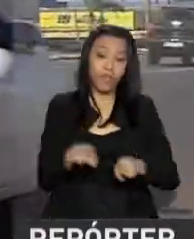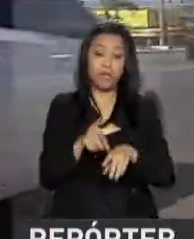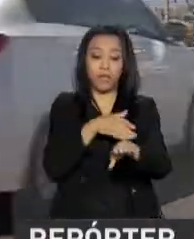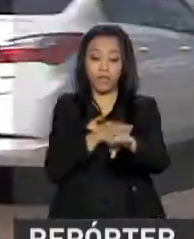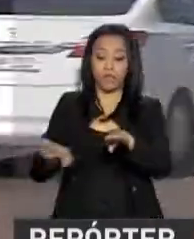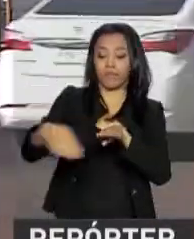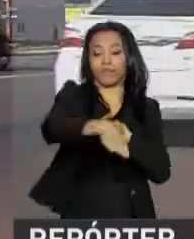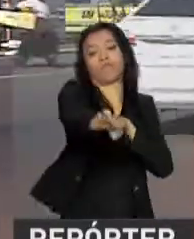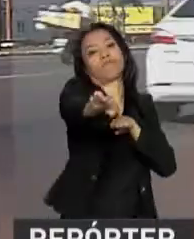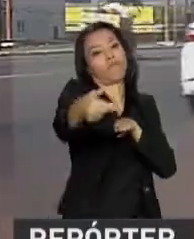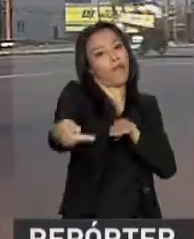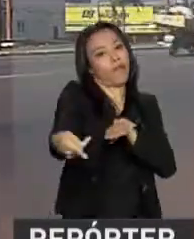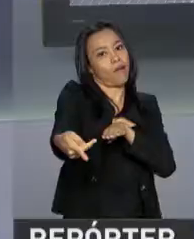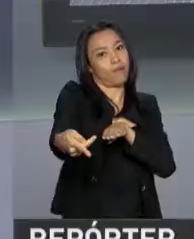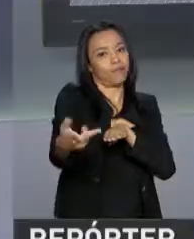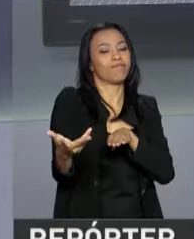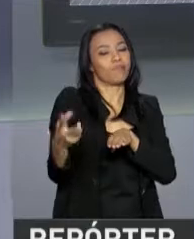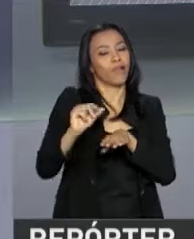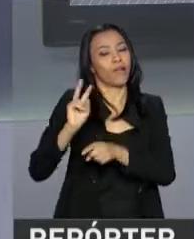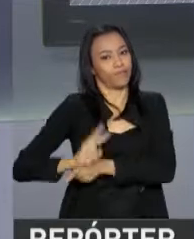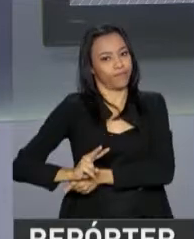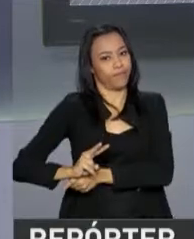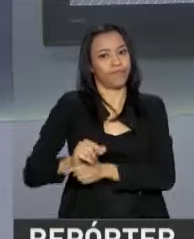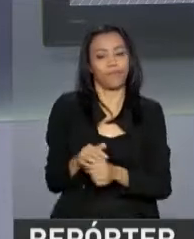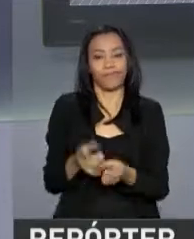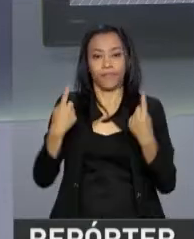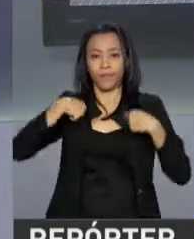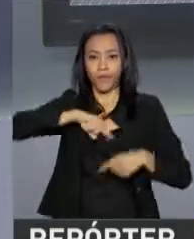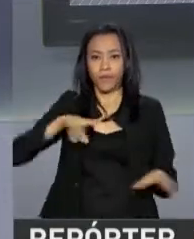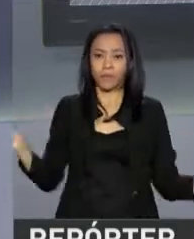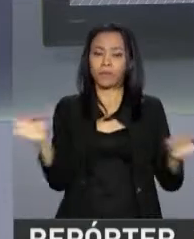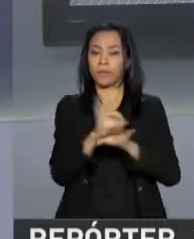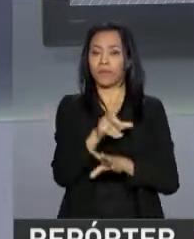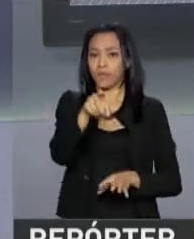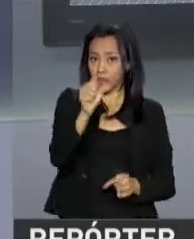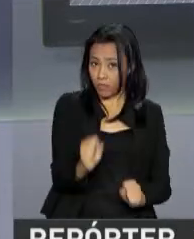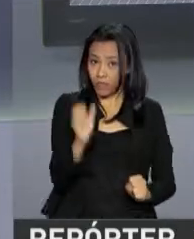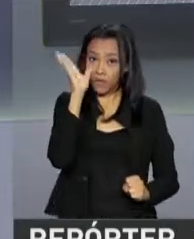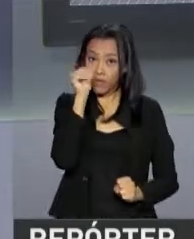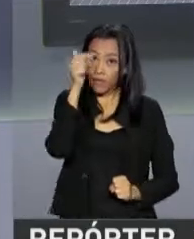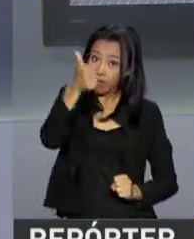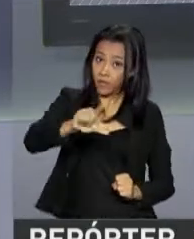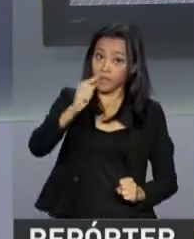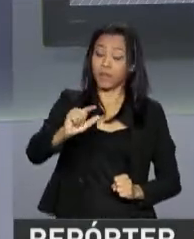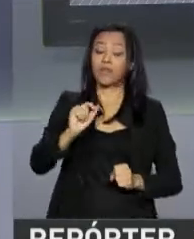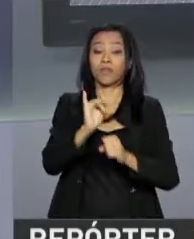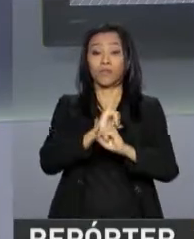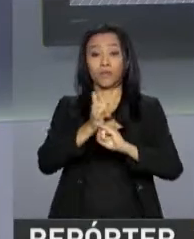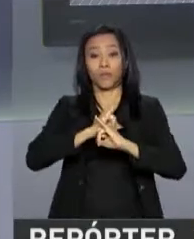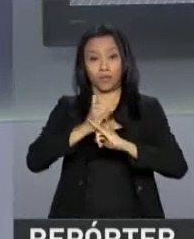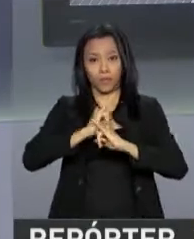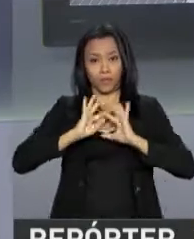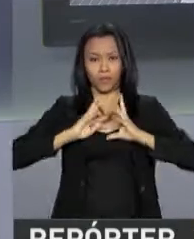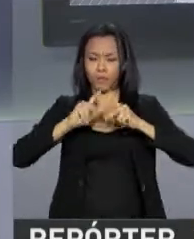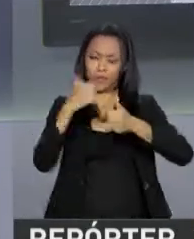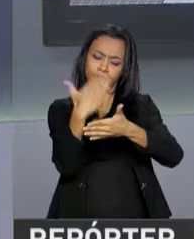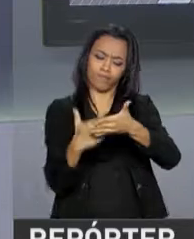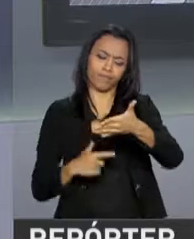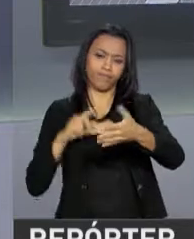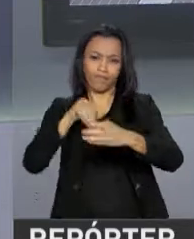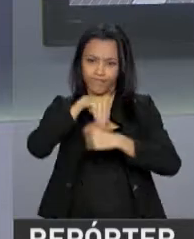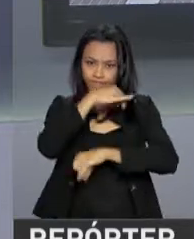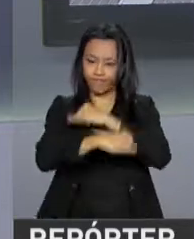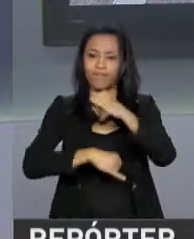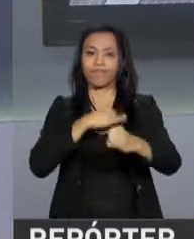irregulares nós ficamos por aqui você pode rever as reportagens no youtube e toda a nossa programação também